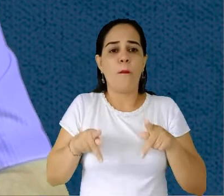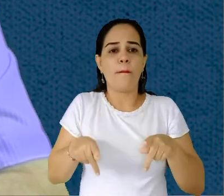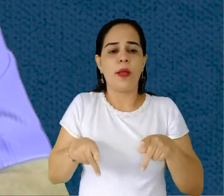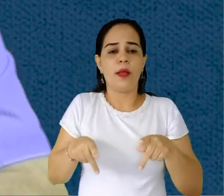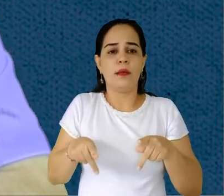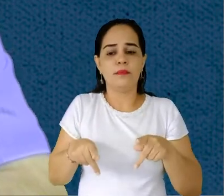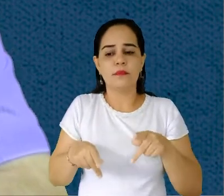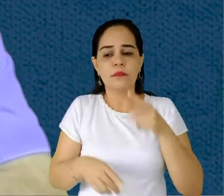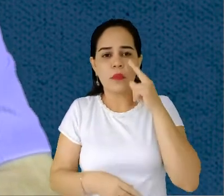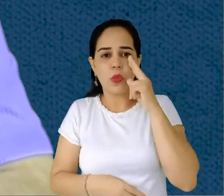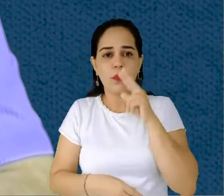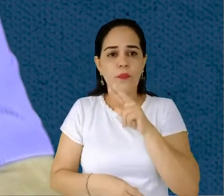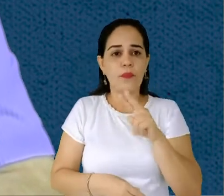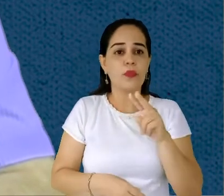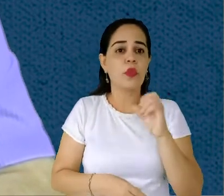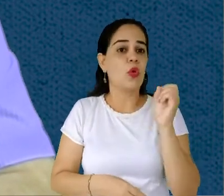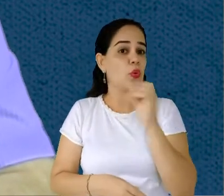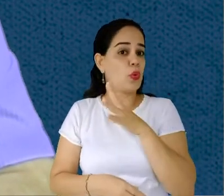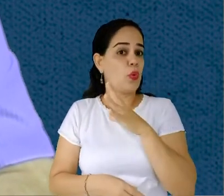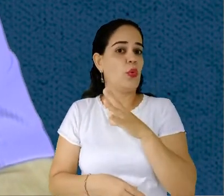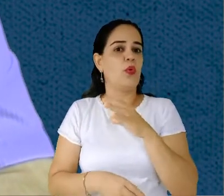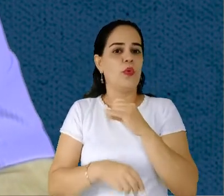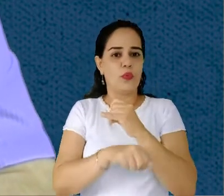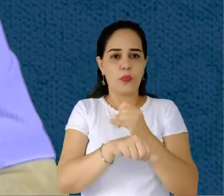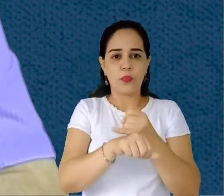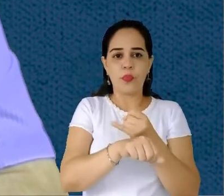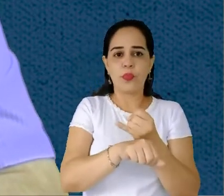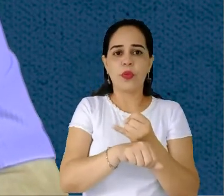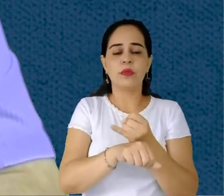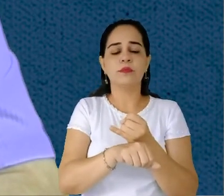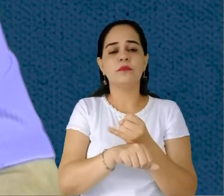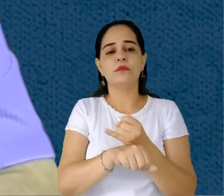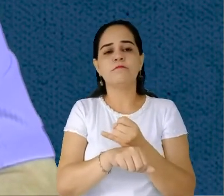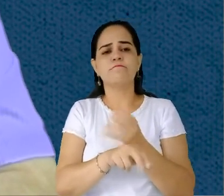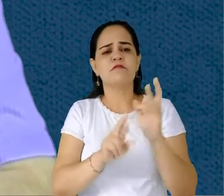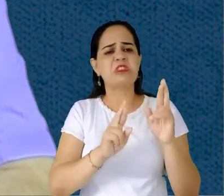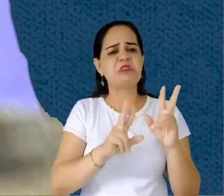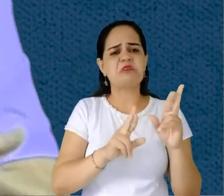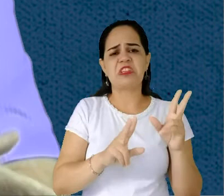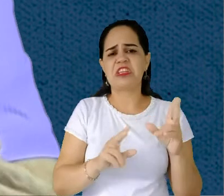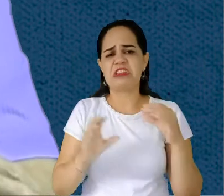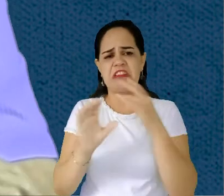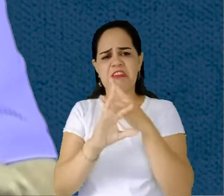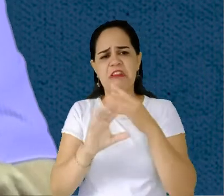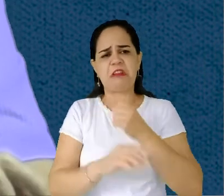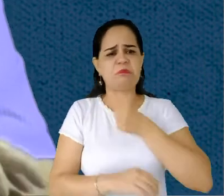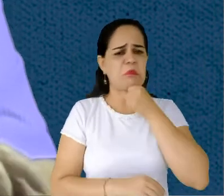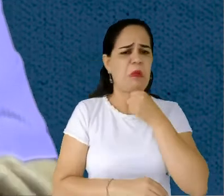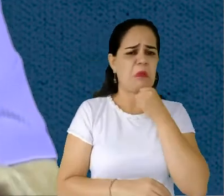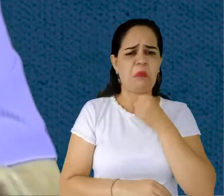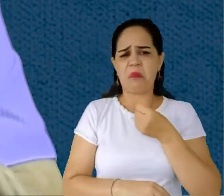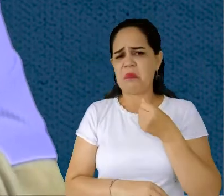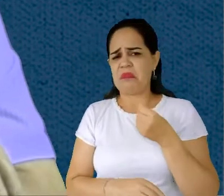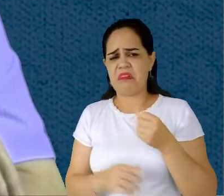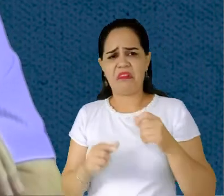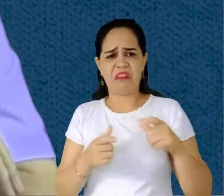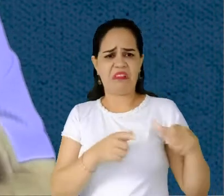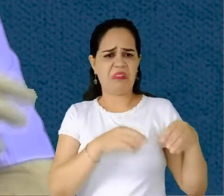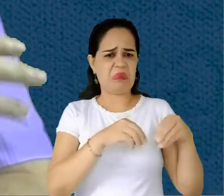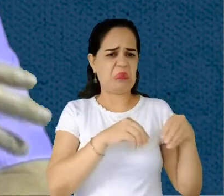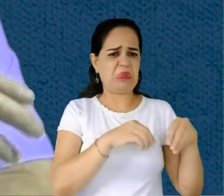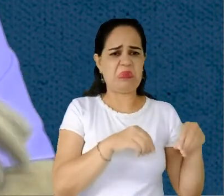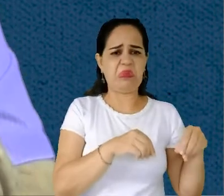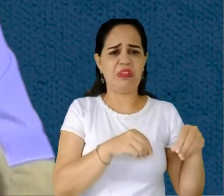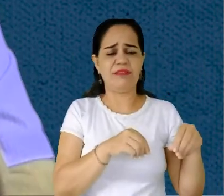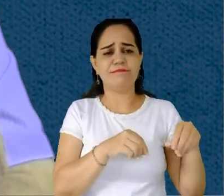figura da Nova Jerusalém. Essa Nova Jerusalém, bem diferente da velha Jerusalém,